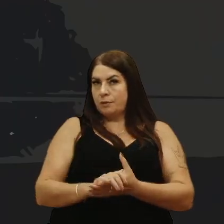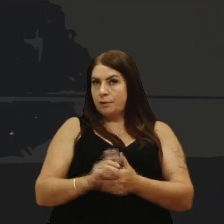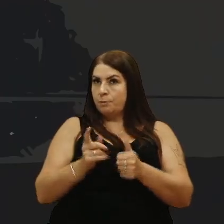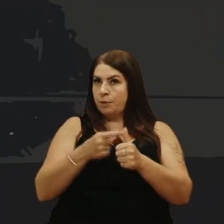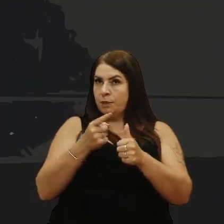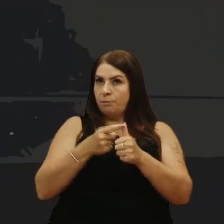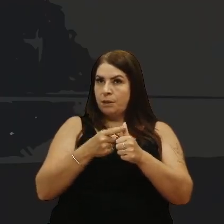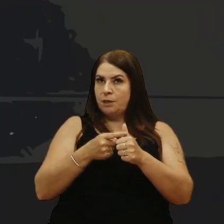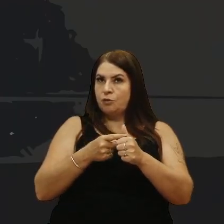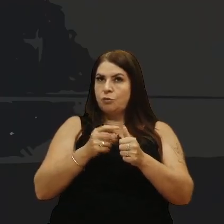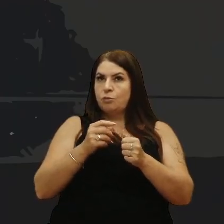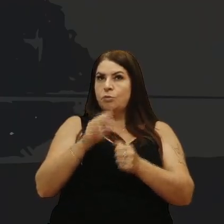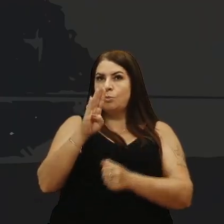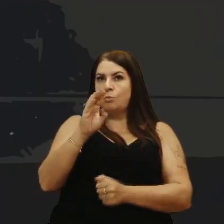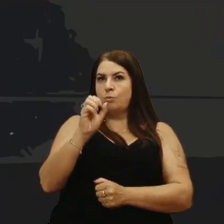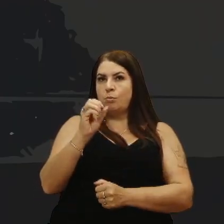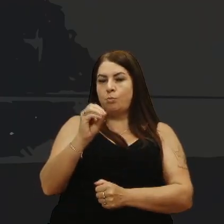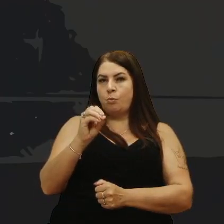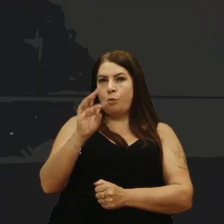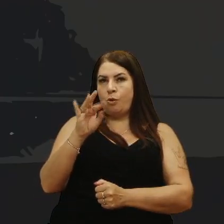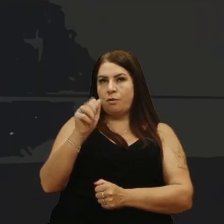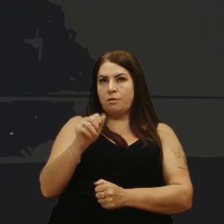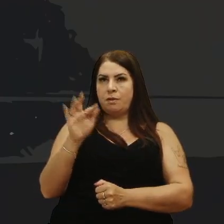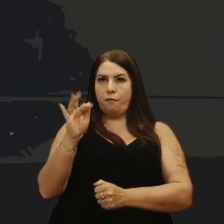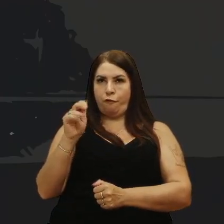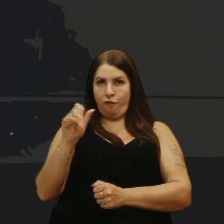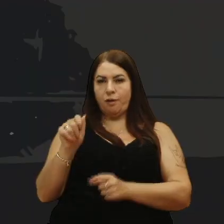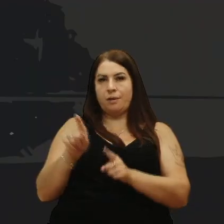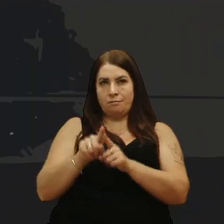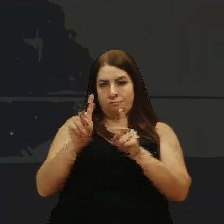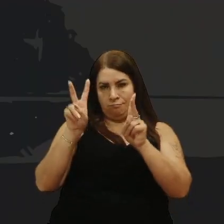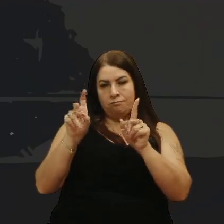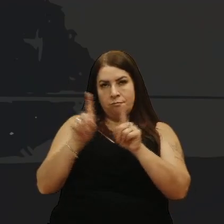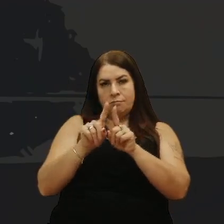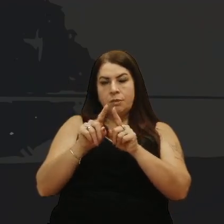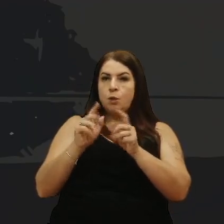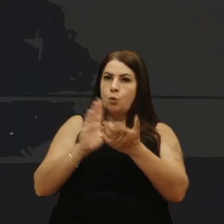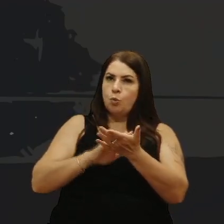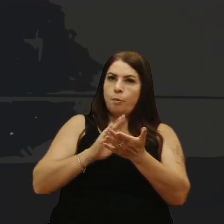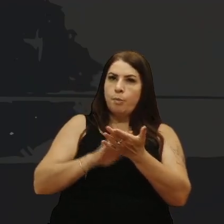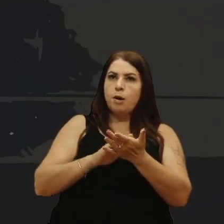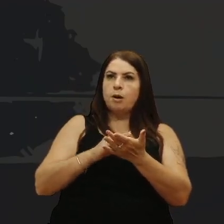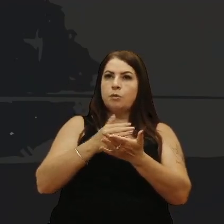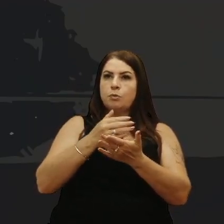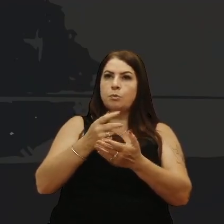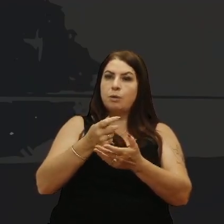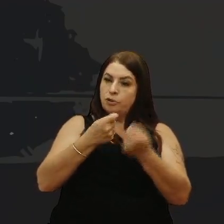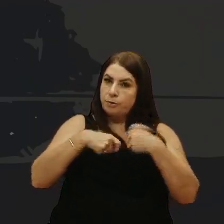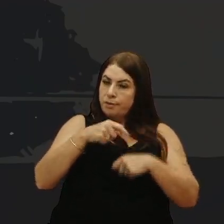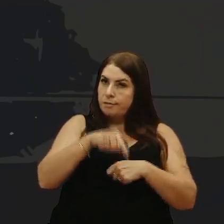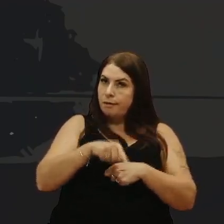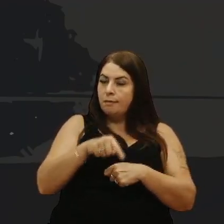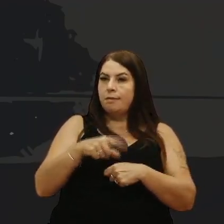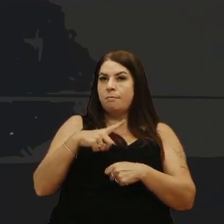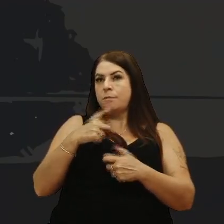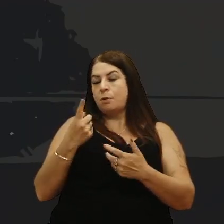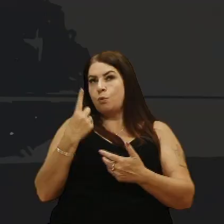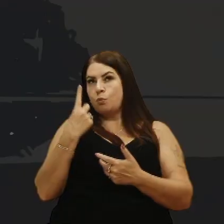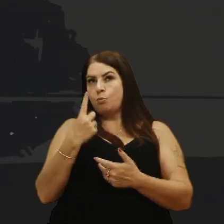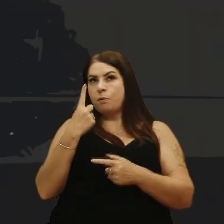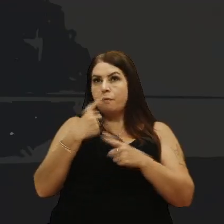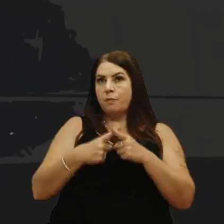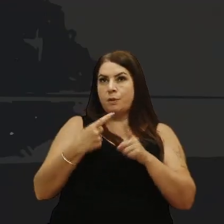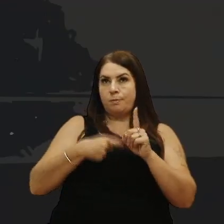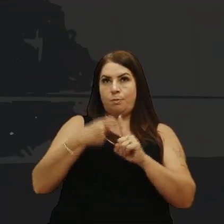Primeiro, bota fora. Eu tenho cobrado o governo que nós tenhamos, pelo menos uma vez